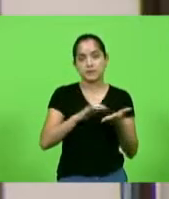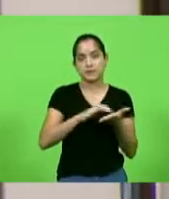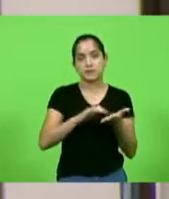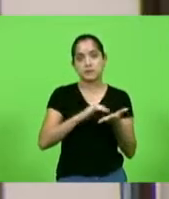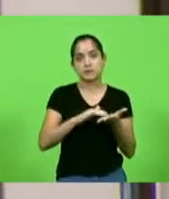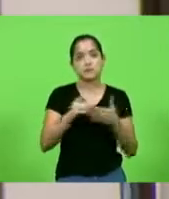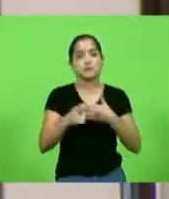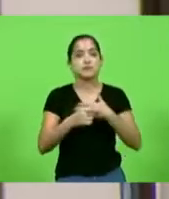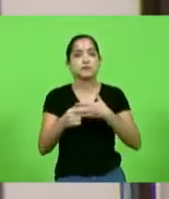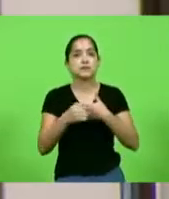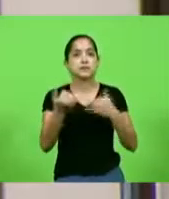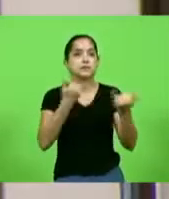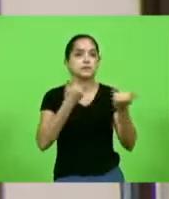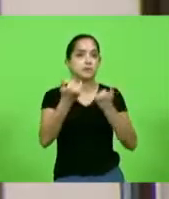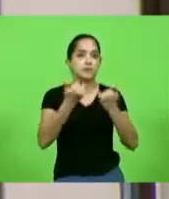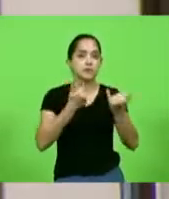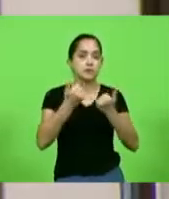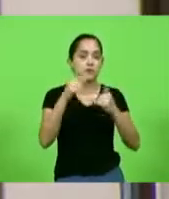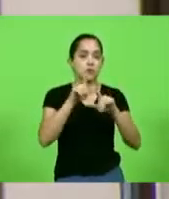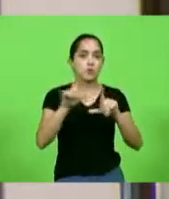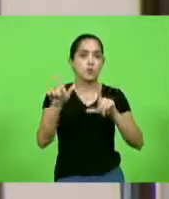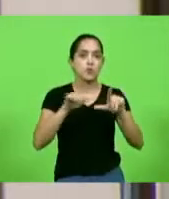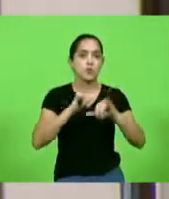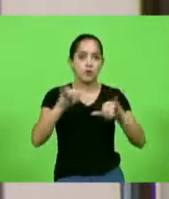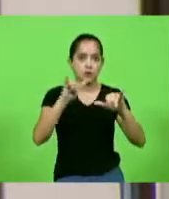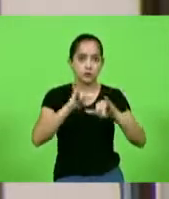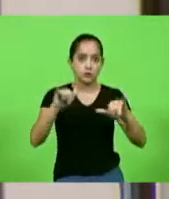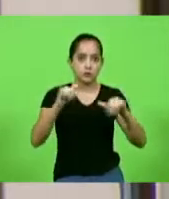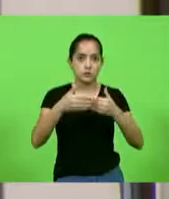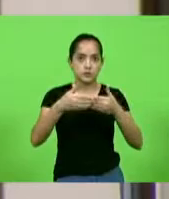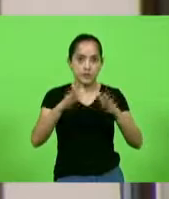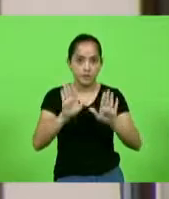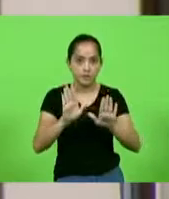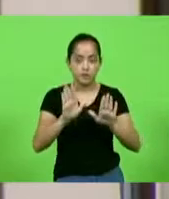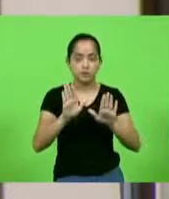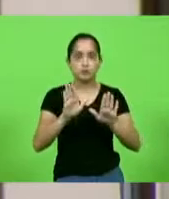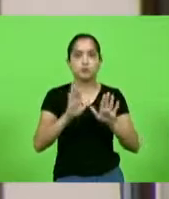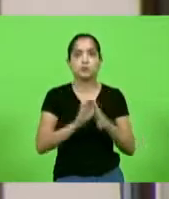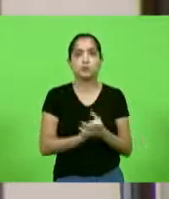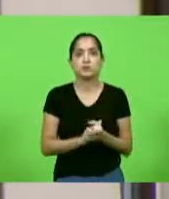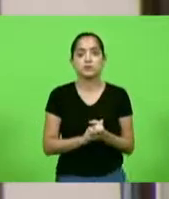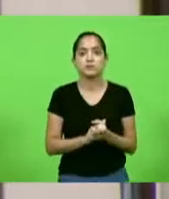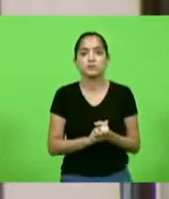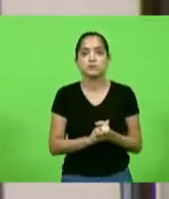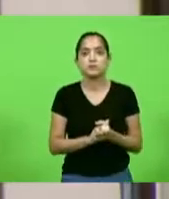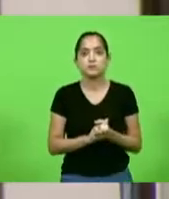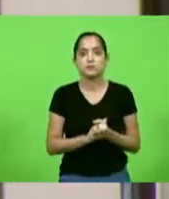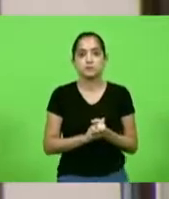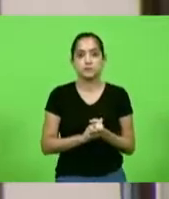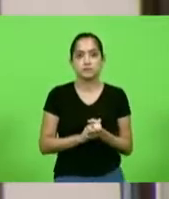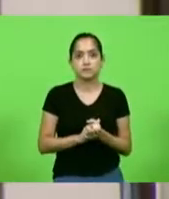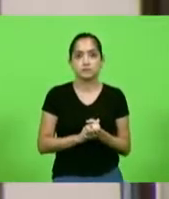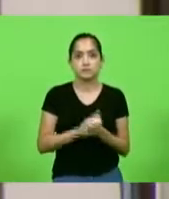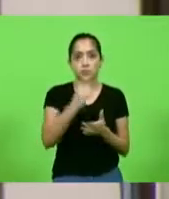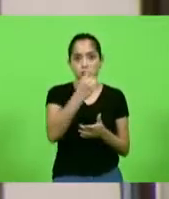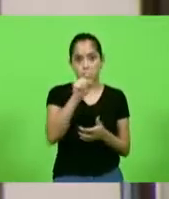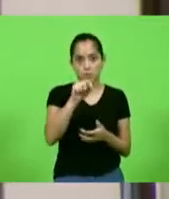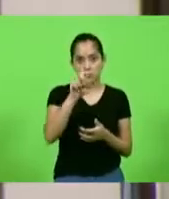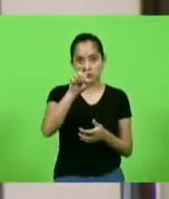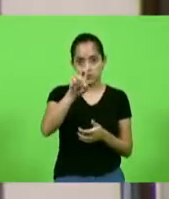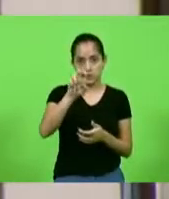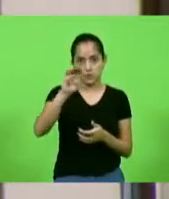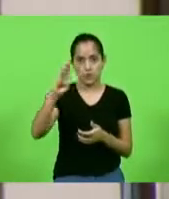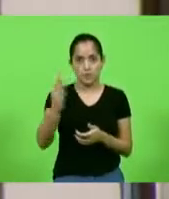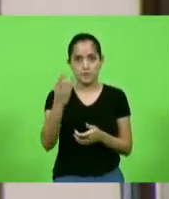Civil informações acerca do anúncio do governo do Estado de abertura de linhas de 1,5 bilhões para